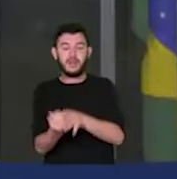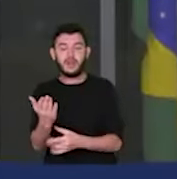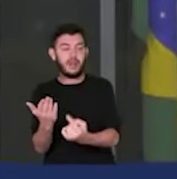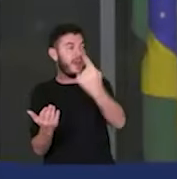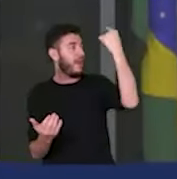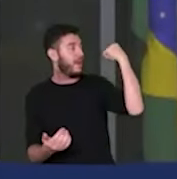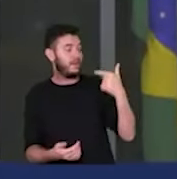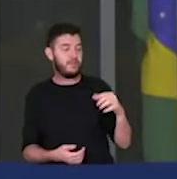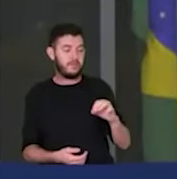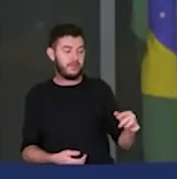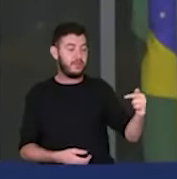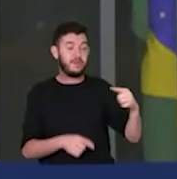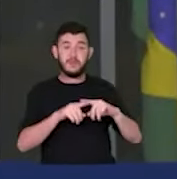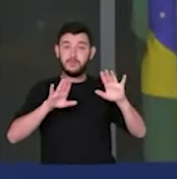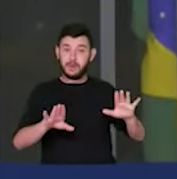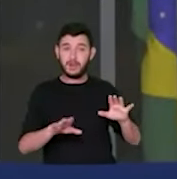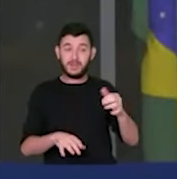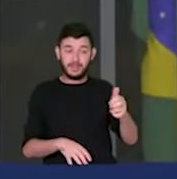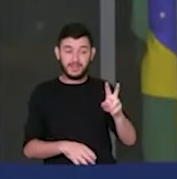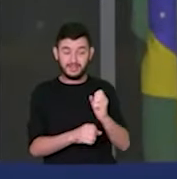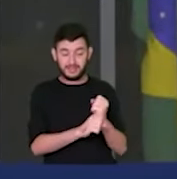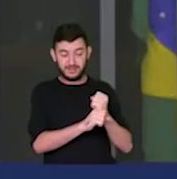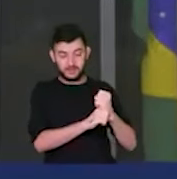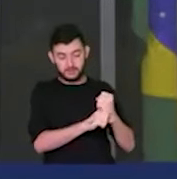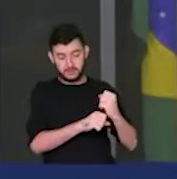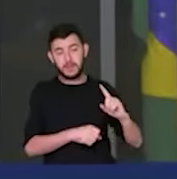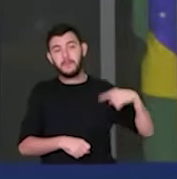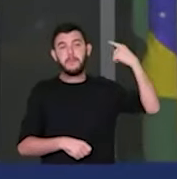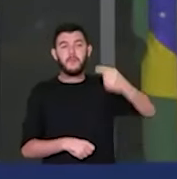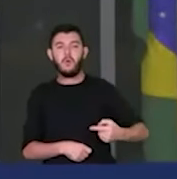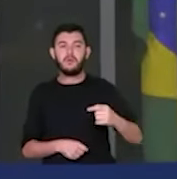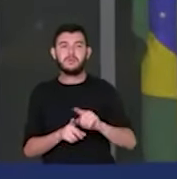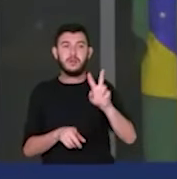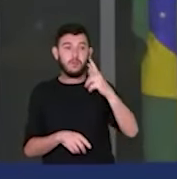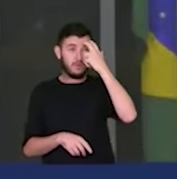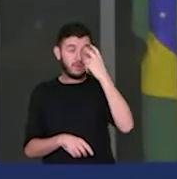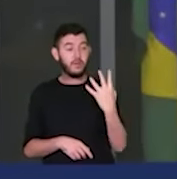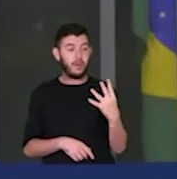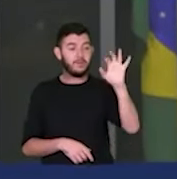anos depois, 15 anos depois, nós conseguimos dobrar. A cultura tem 4%.